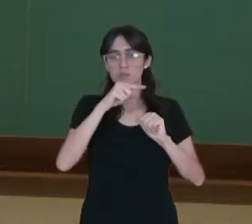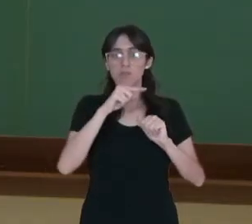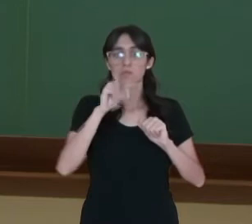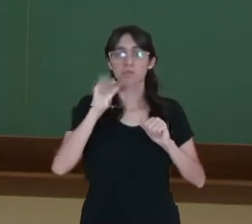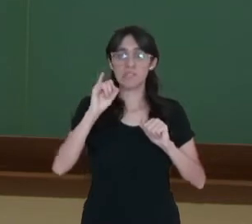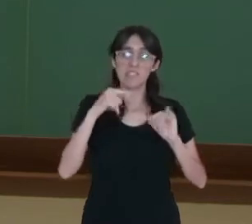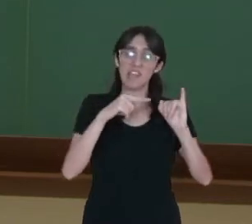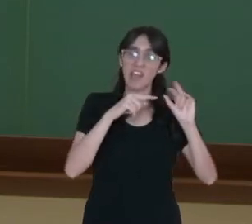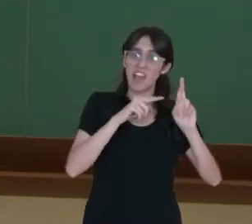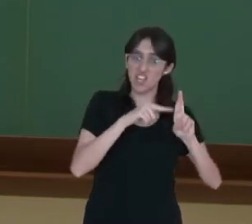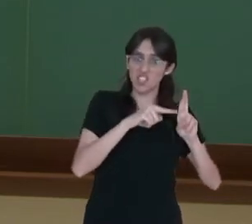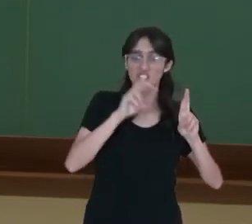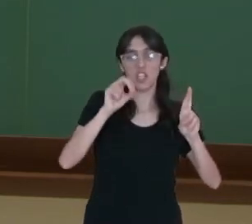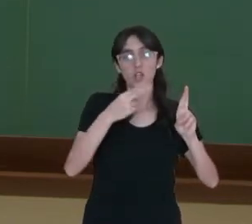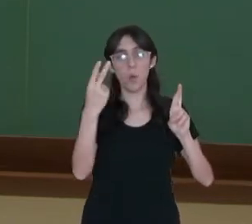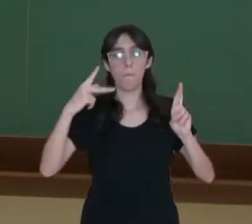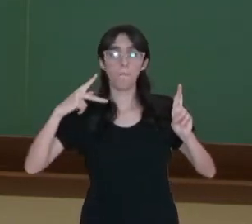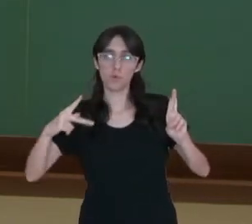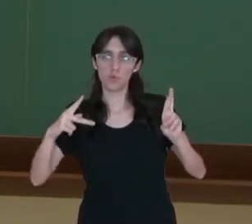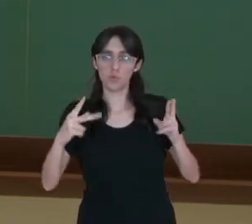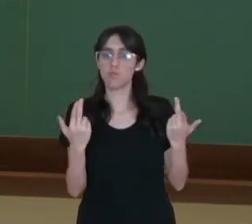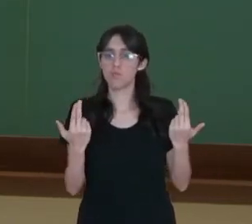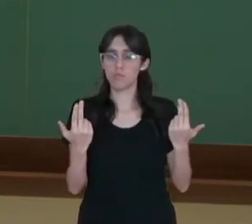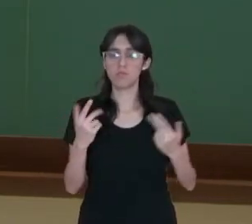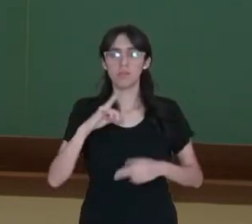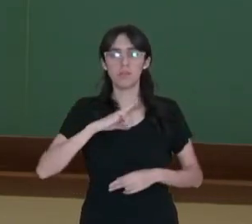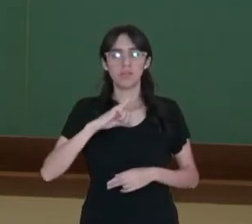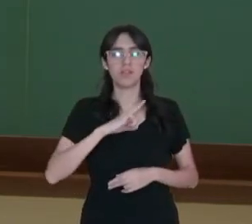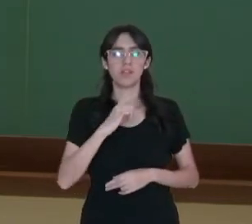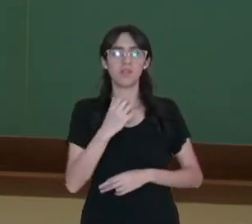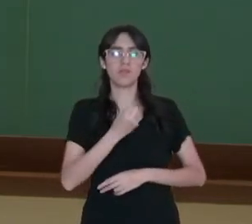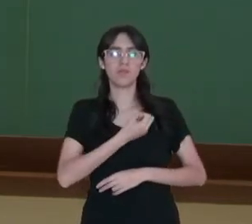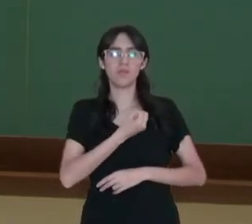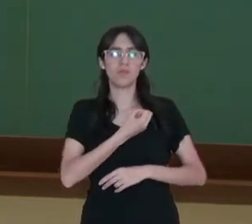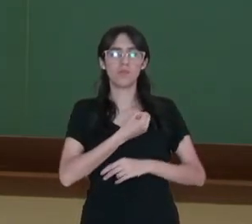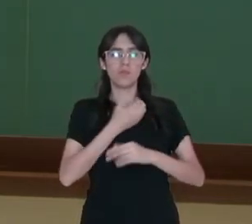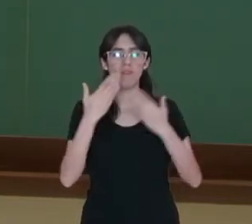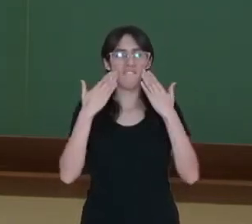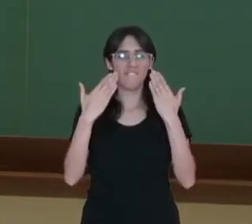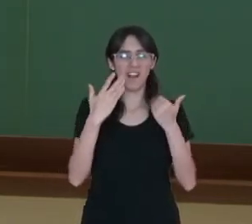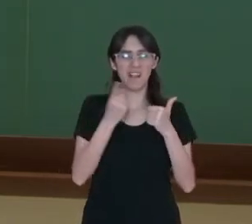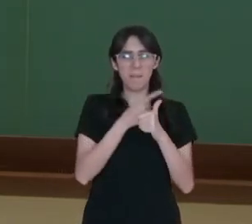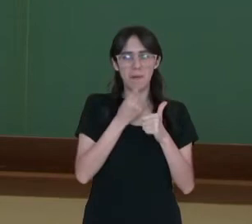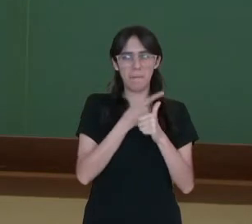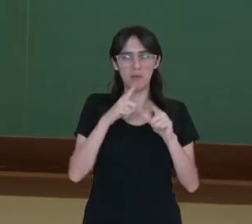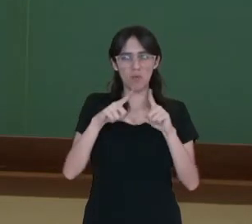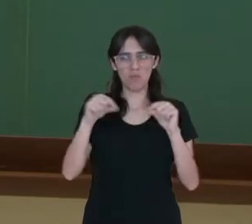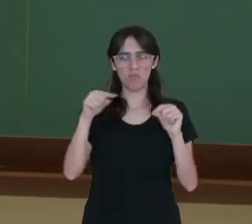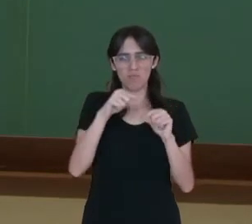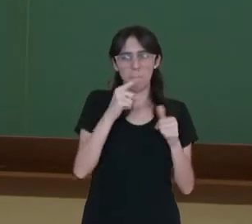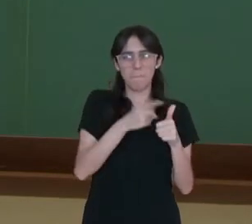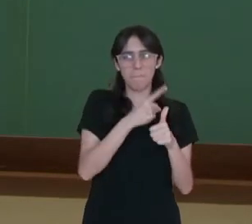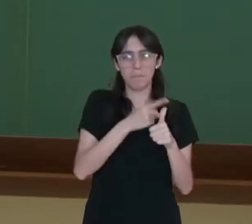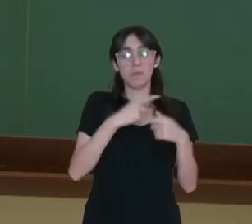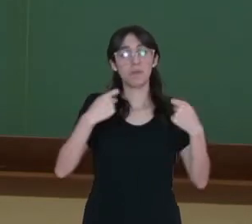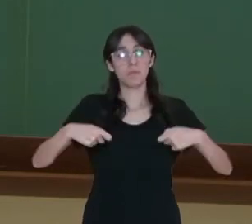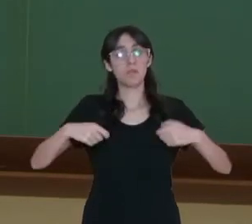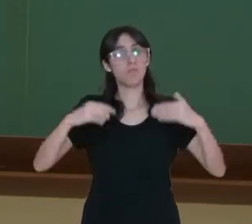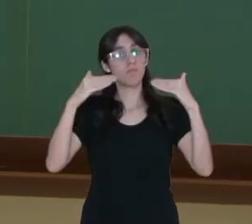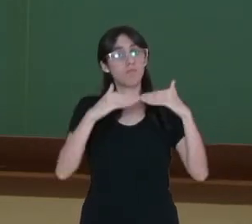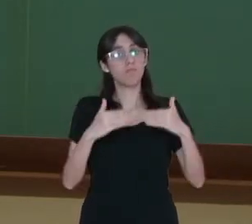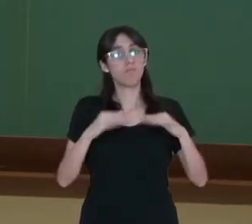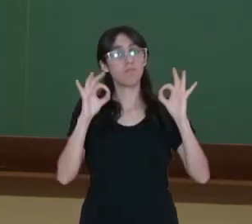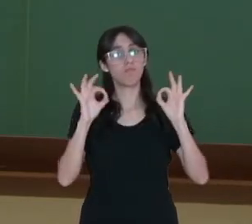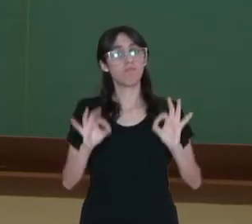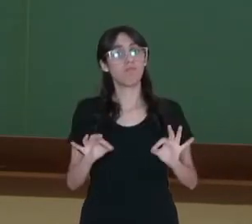o coeficiente estequiométrico, que é o número que a gente escreve na frente da fórmula, ele deve estar de maneira adequada com